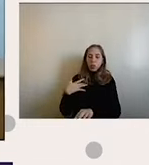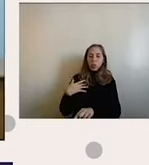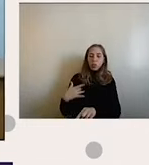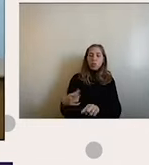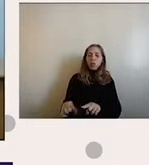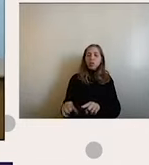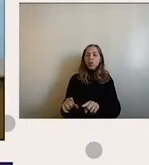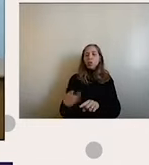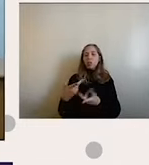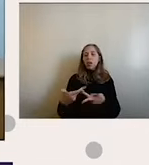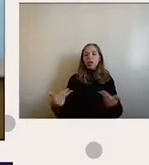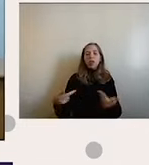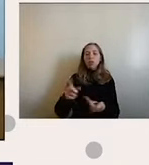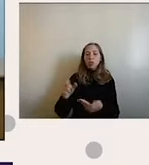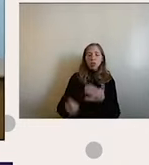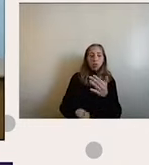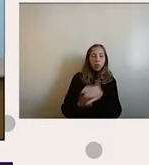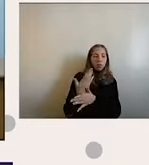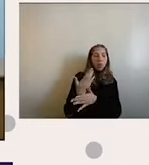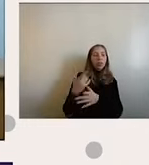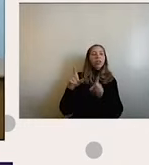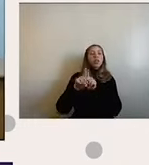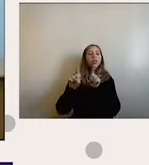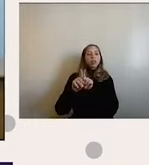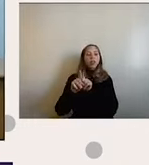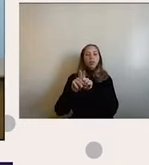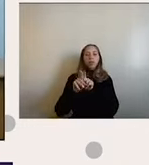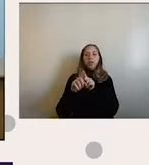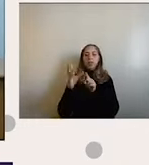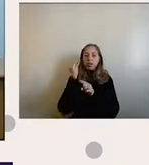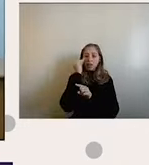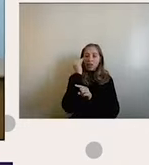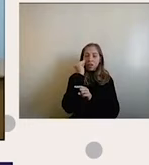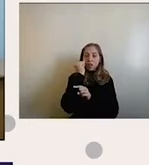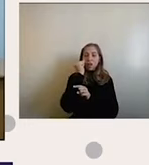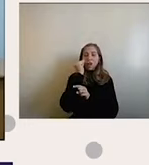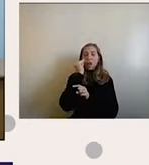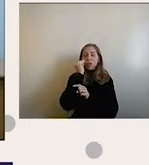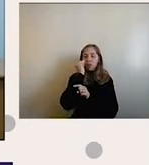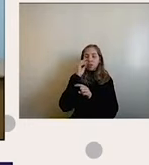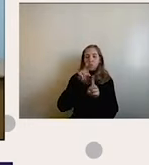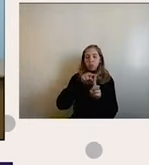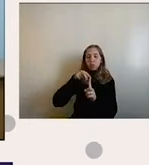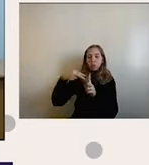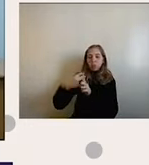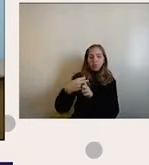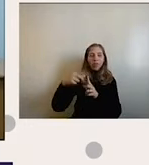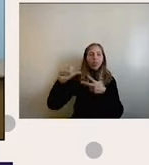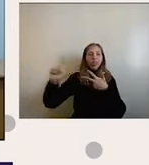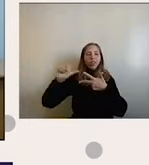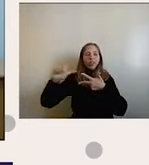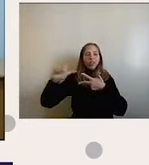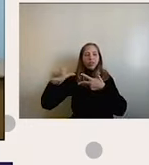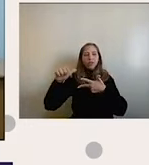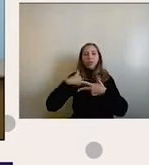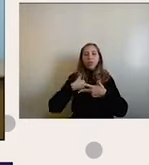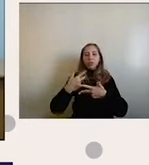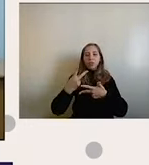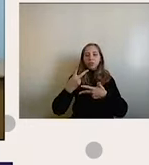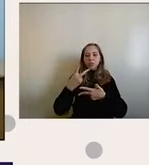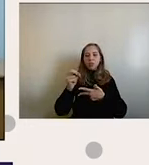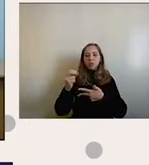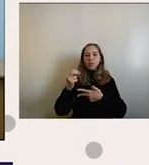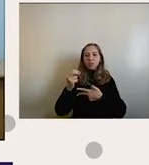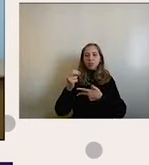acontecesse, né. E também foi tentado, do ponto de vista legislativo, um projeto de lei, em 2010, que tentava colocar